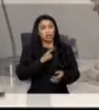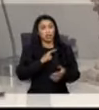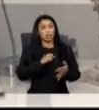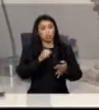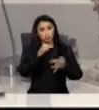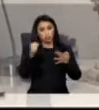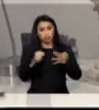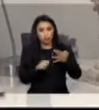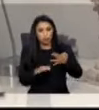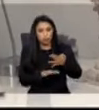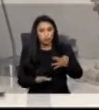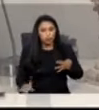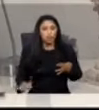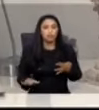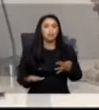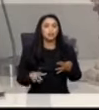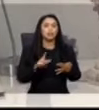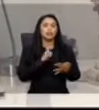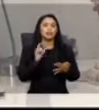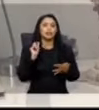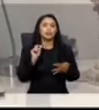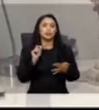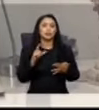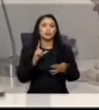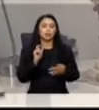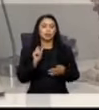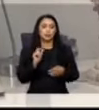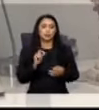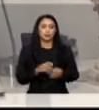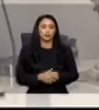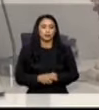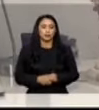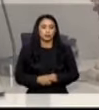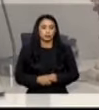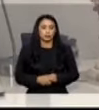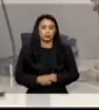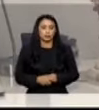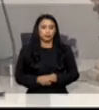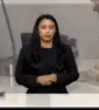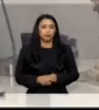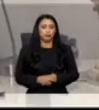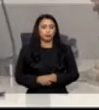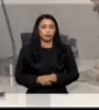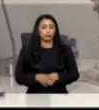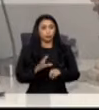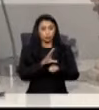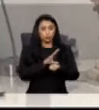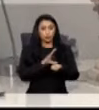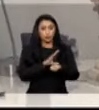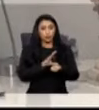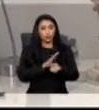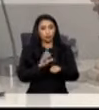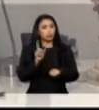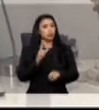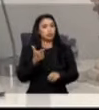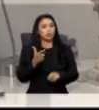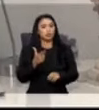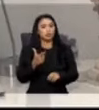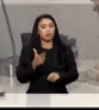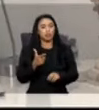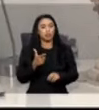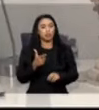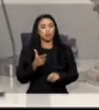do Supremo, determinam que presentes os requisitos previstos na Constituição, não cabe ao